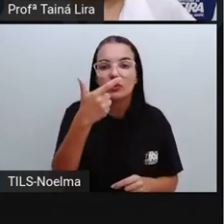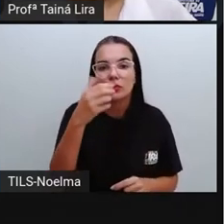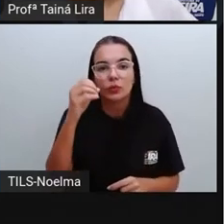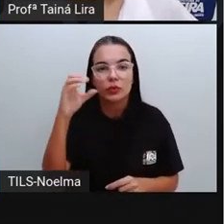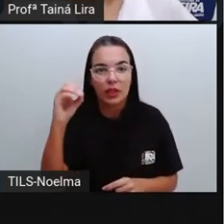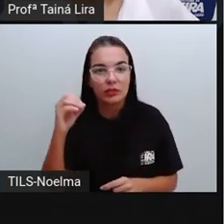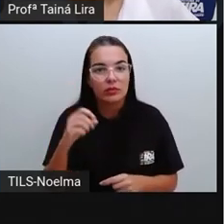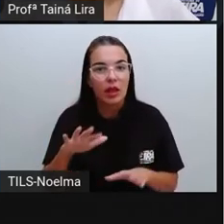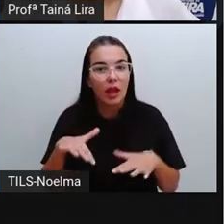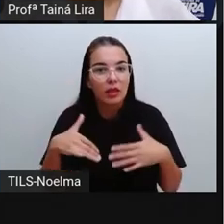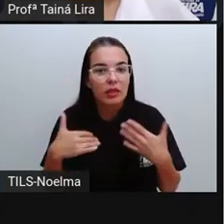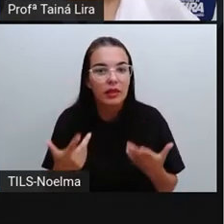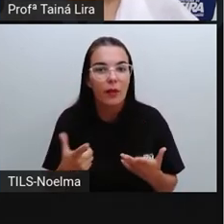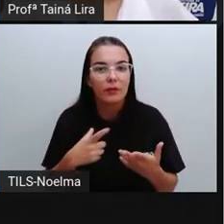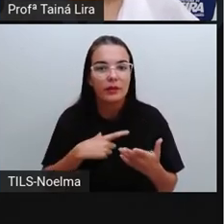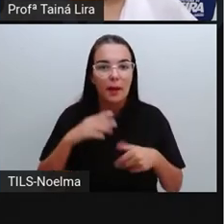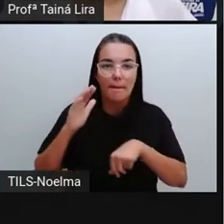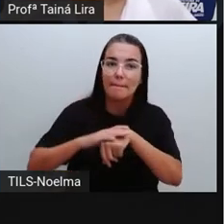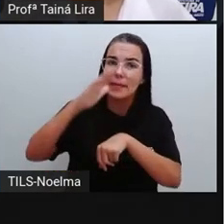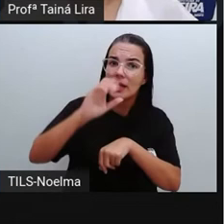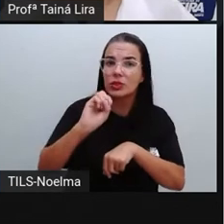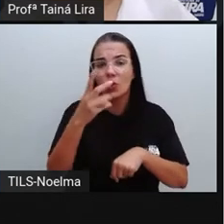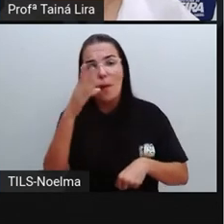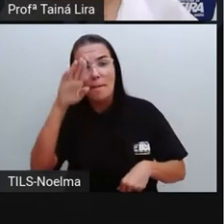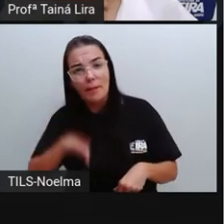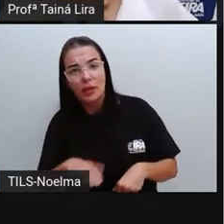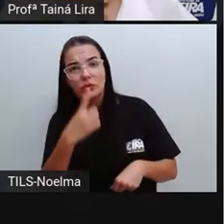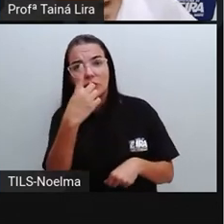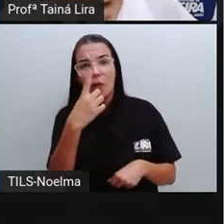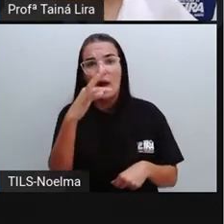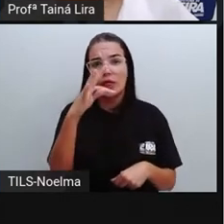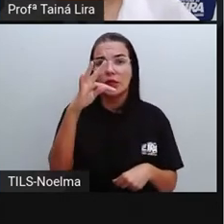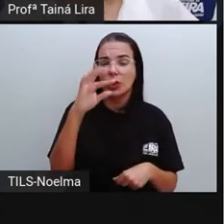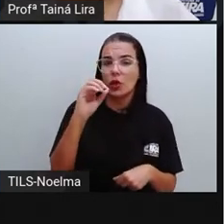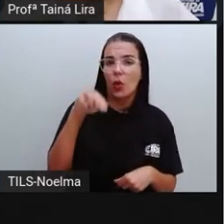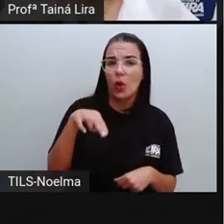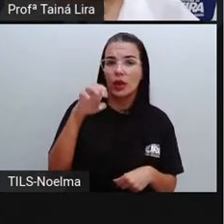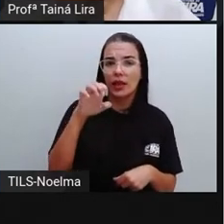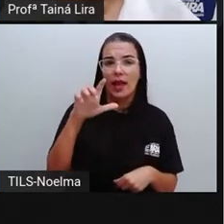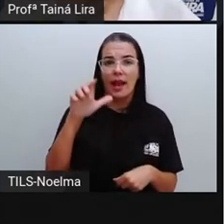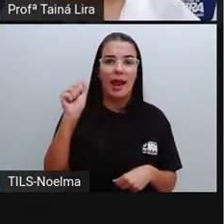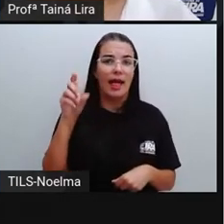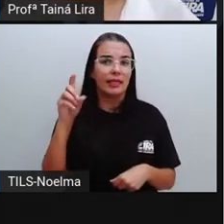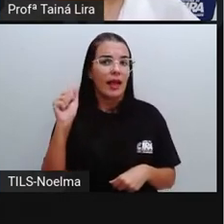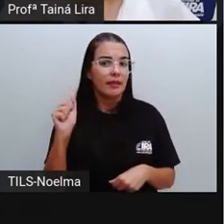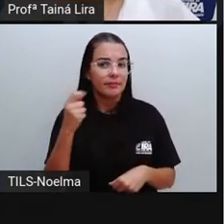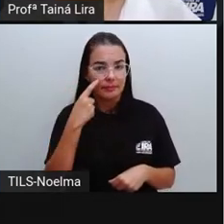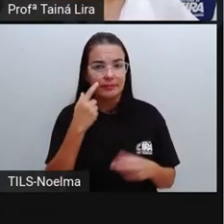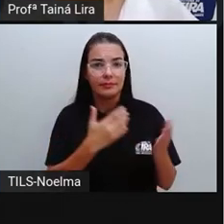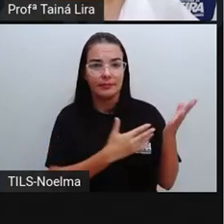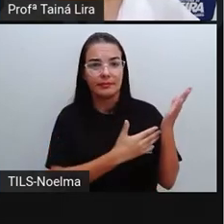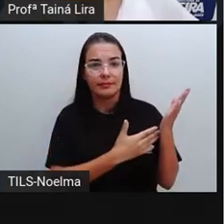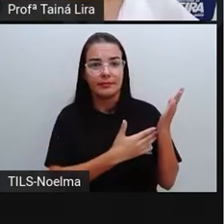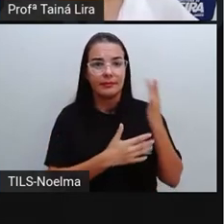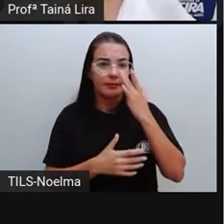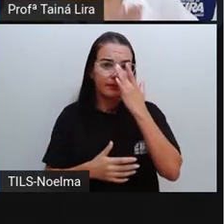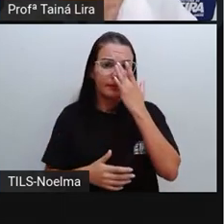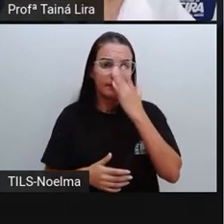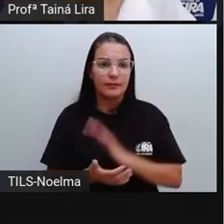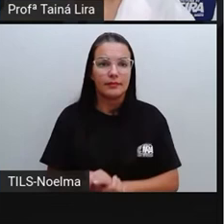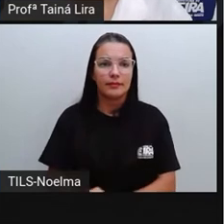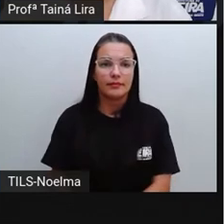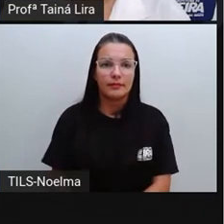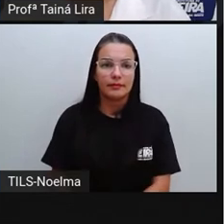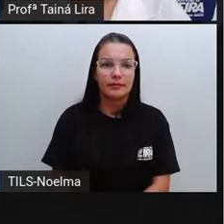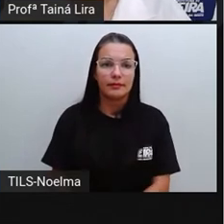quilos. Será que a girafa pesa mais ou menos que uma tonelada? Olha lá, uma tonelada é igual a